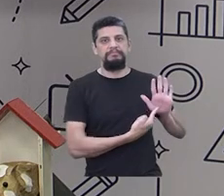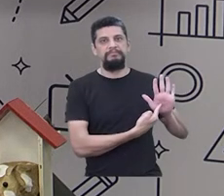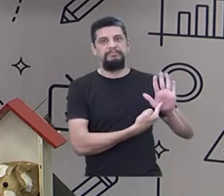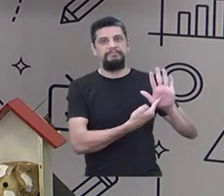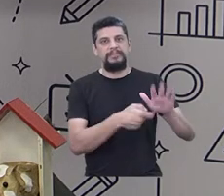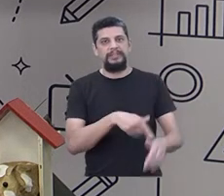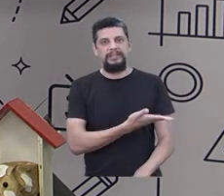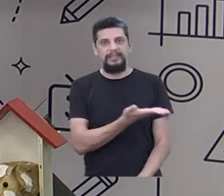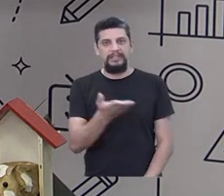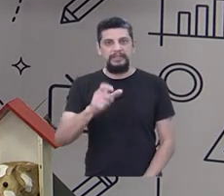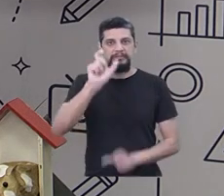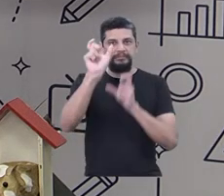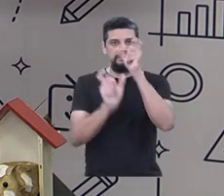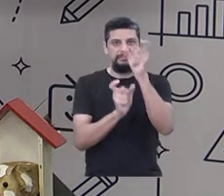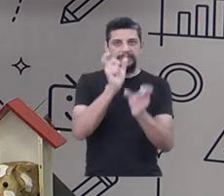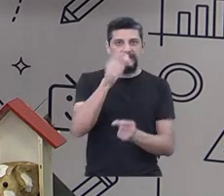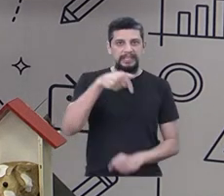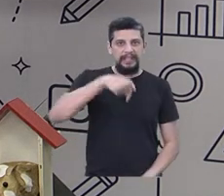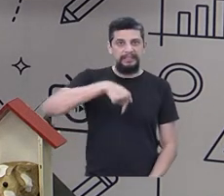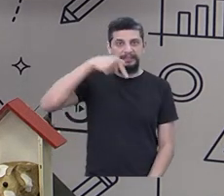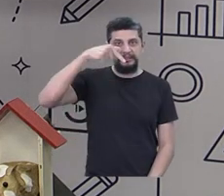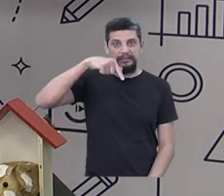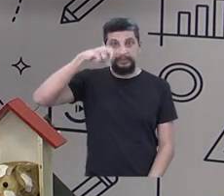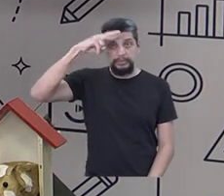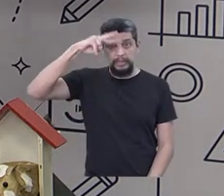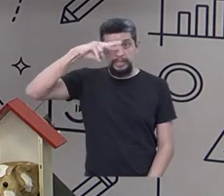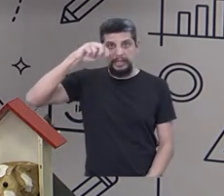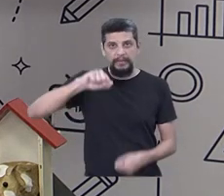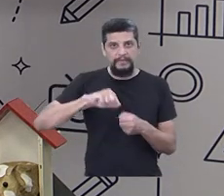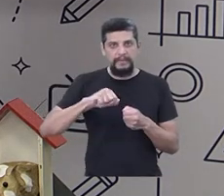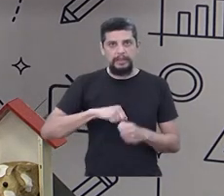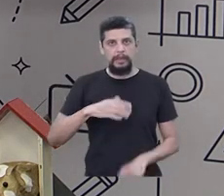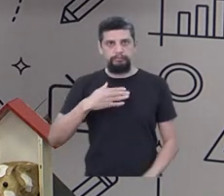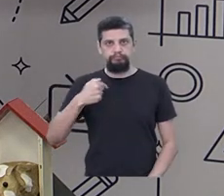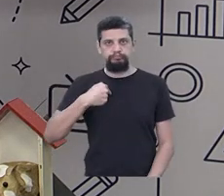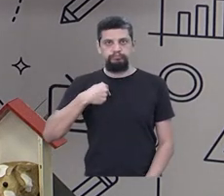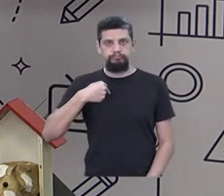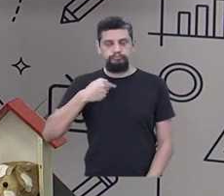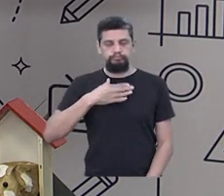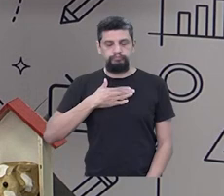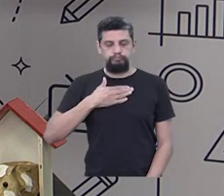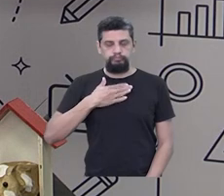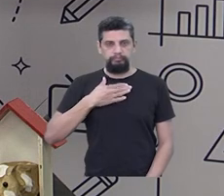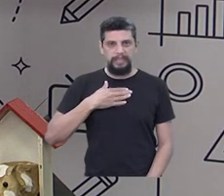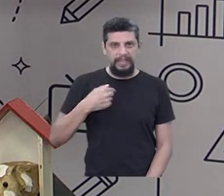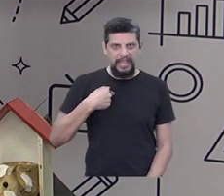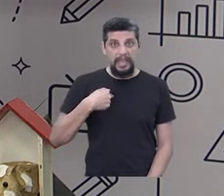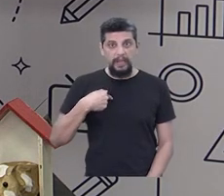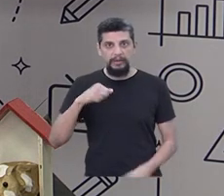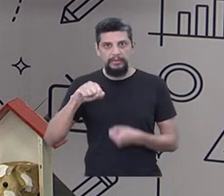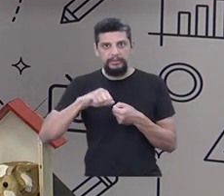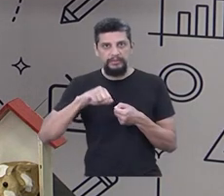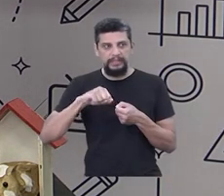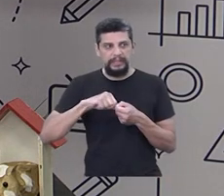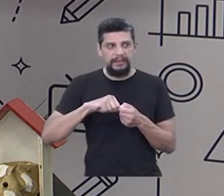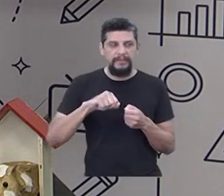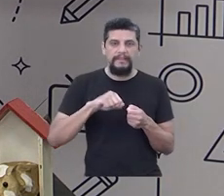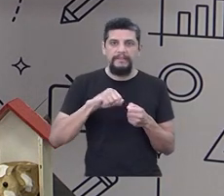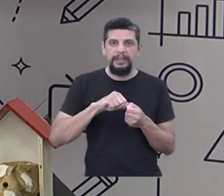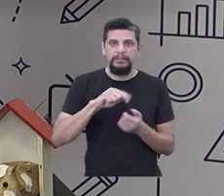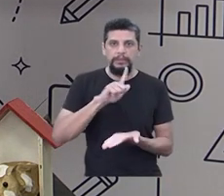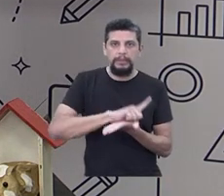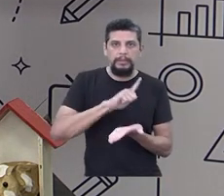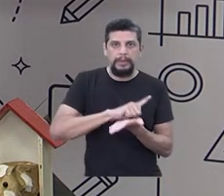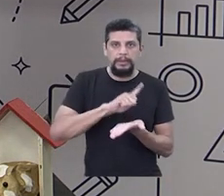apresentar para vocês os personagens da história que foram feitos por mim. Eu e quem fiz, feitos